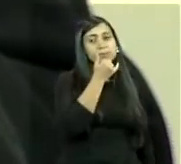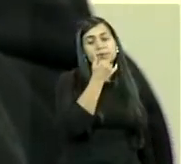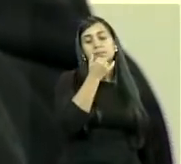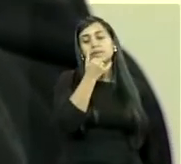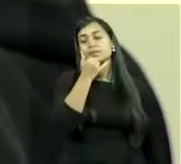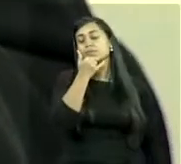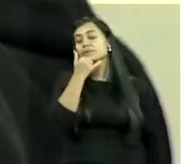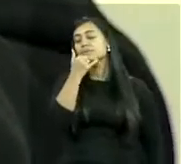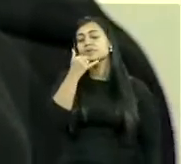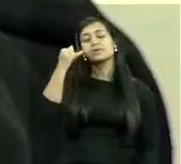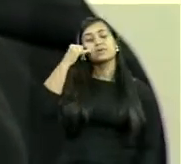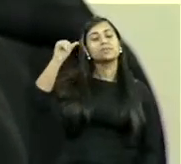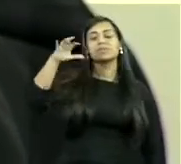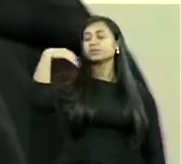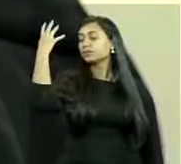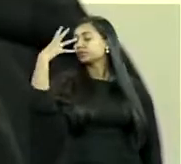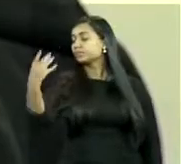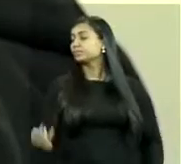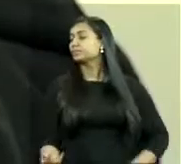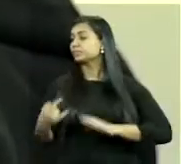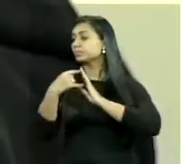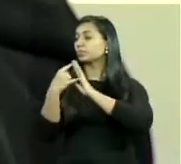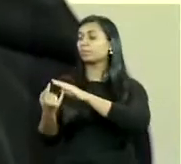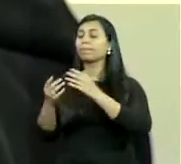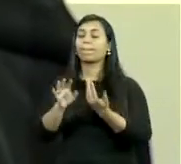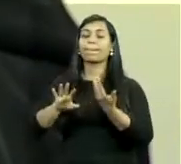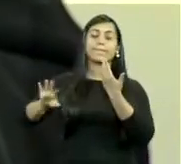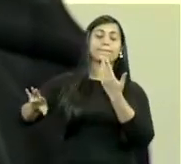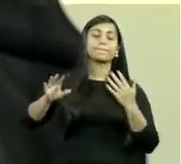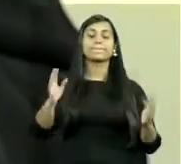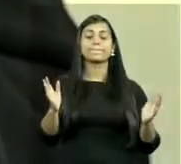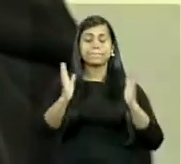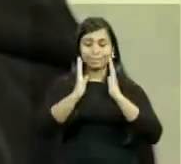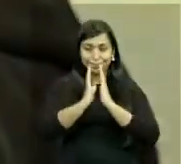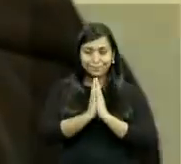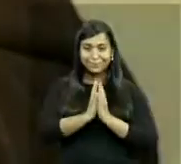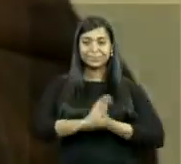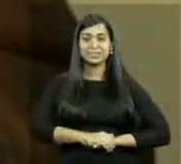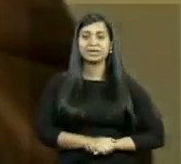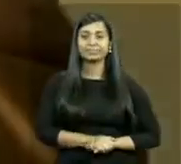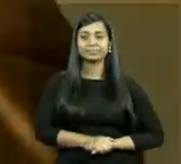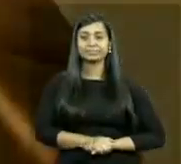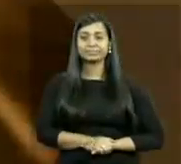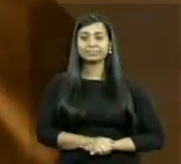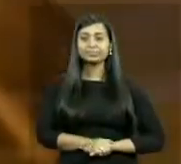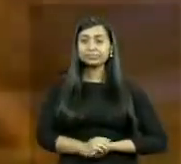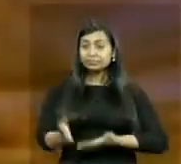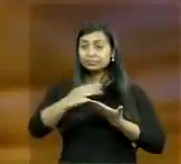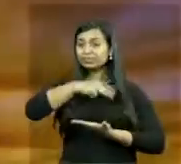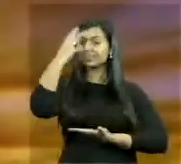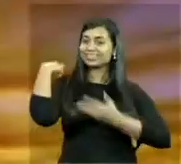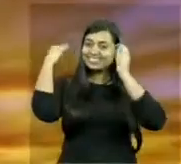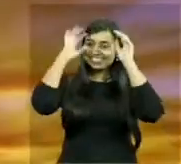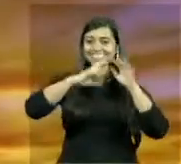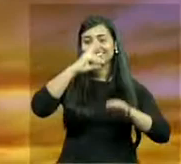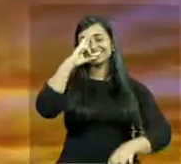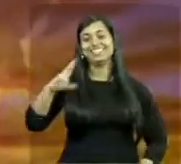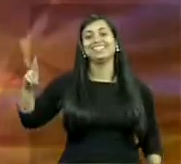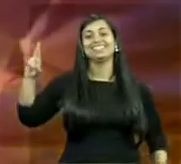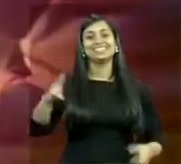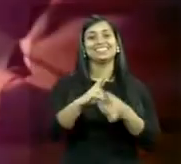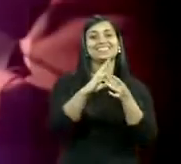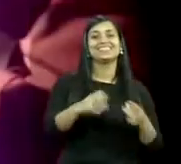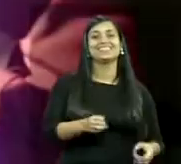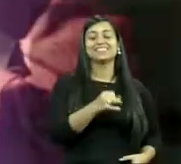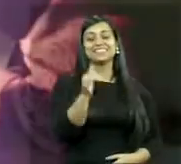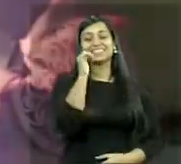a quem nos tem ofendido. E não nos deixeis cair em tentação, mas livrai-nos do mal. Amém. Ave Maria, cheia de